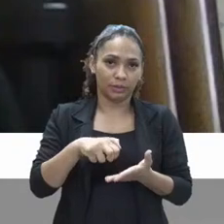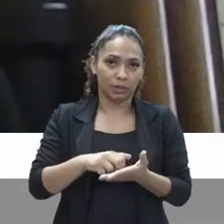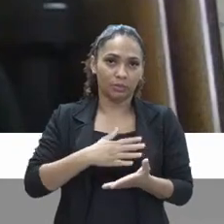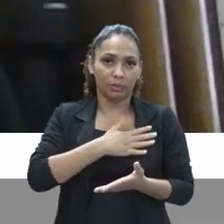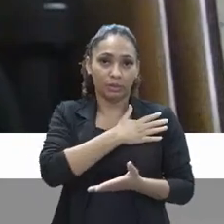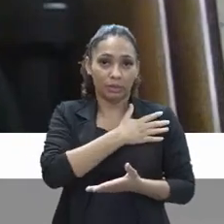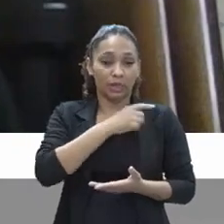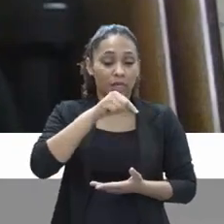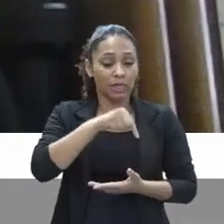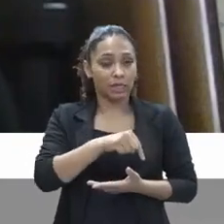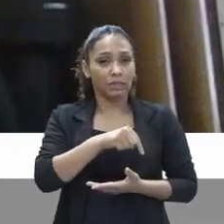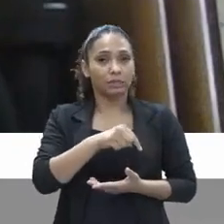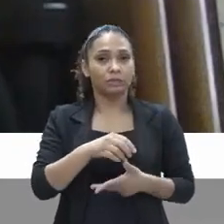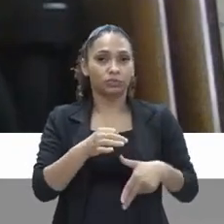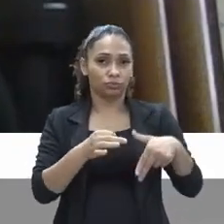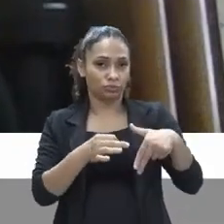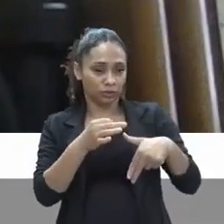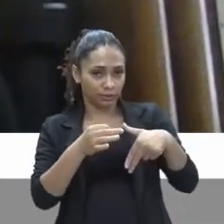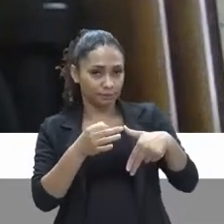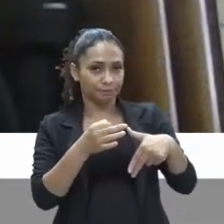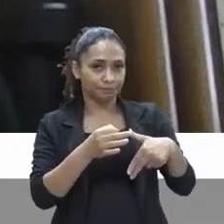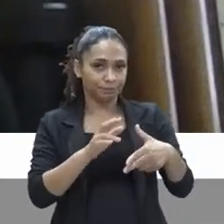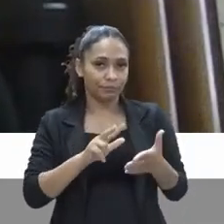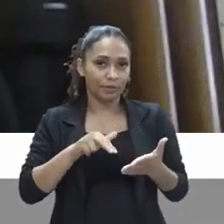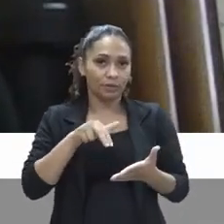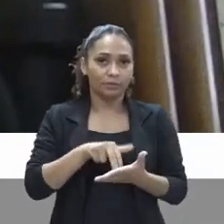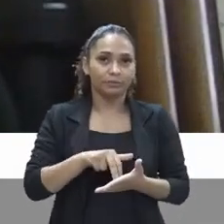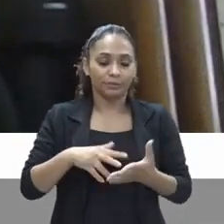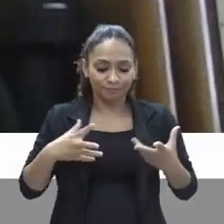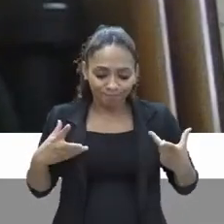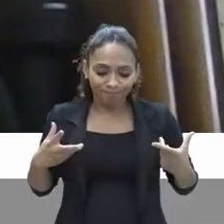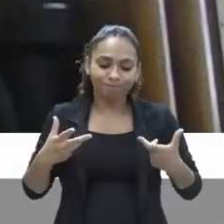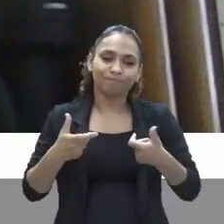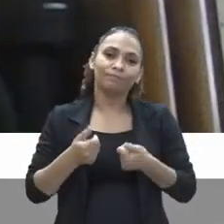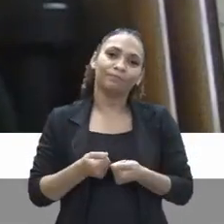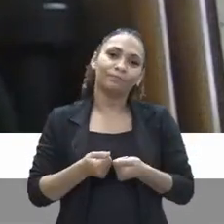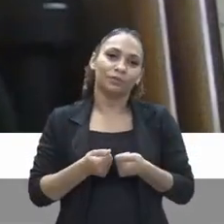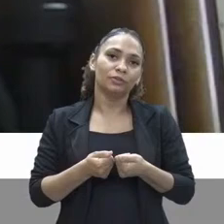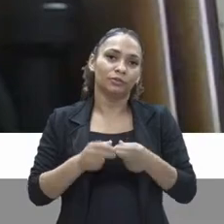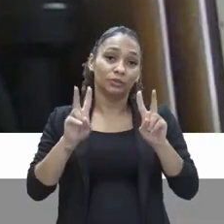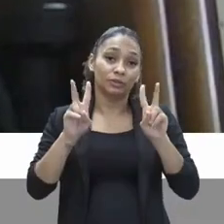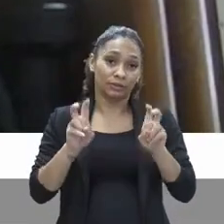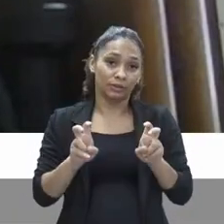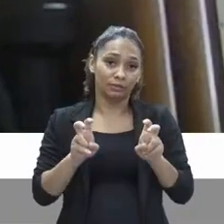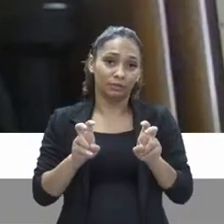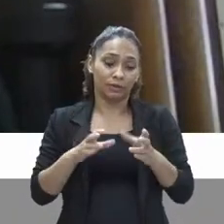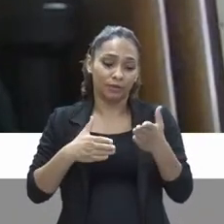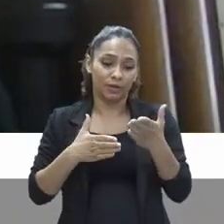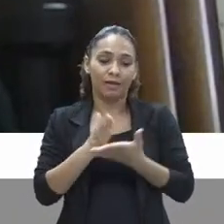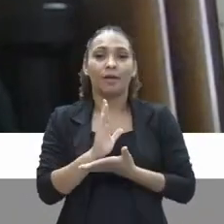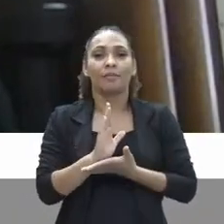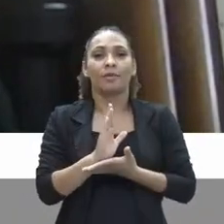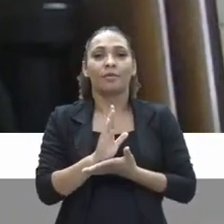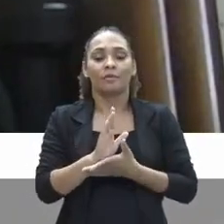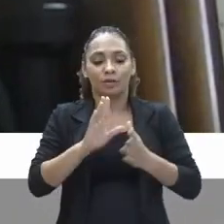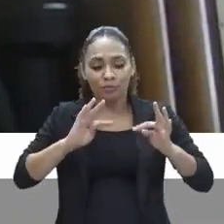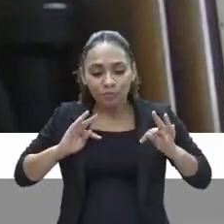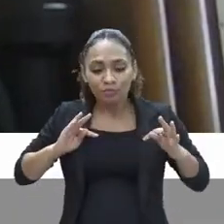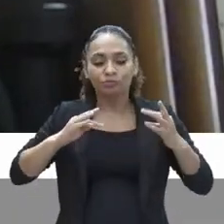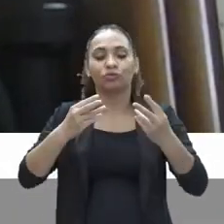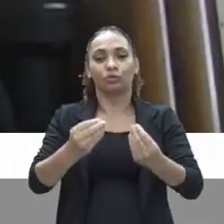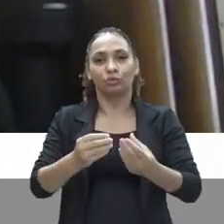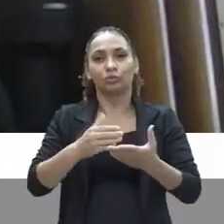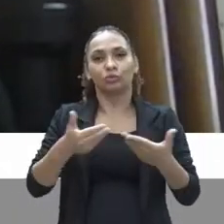Pessoa defendeu uma brilhante tese e que foi aprovado por unanimidade. Hoje,